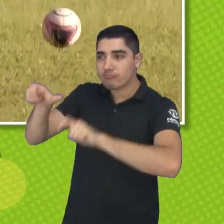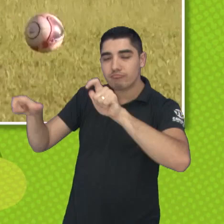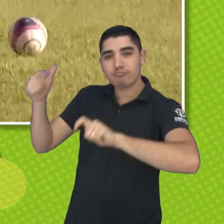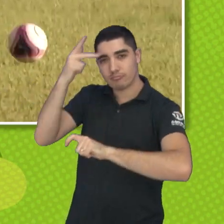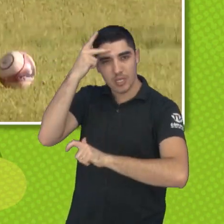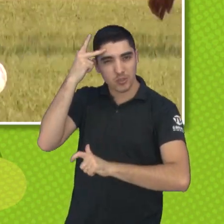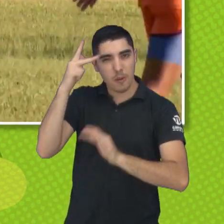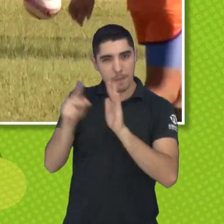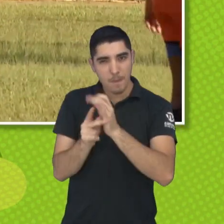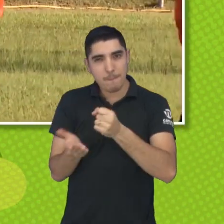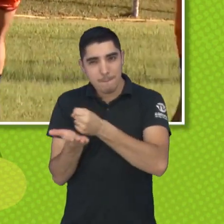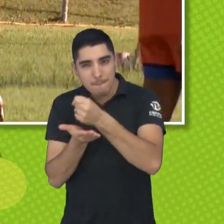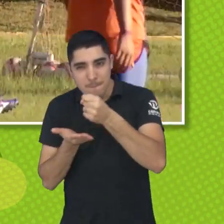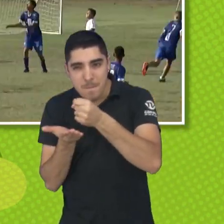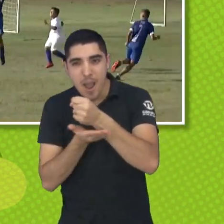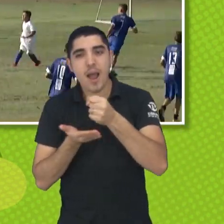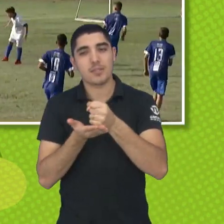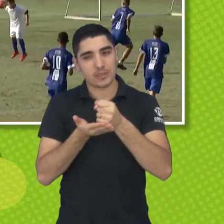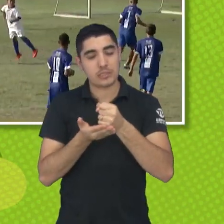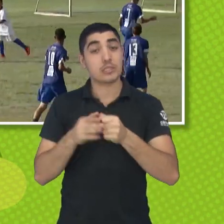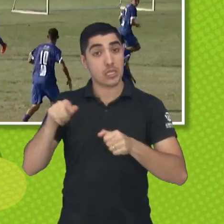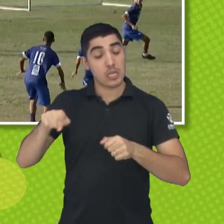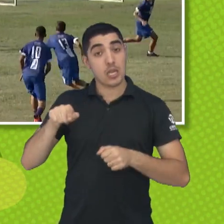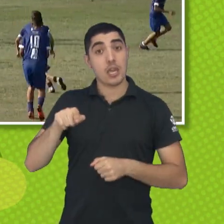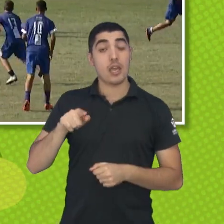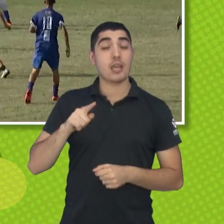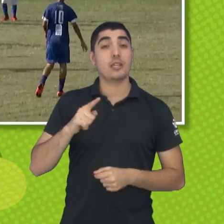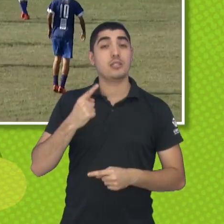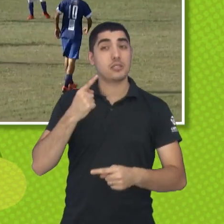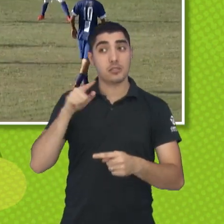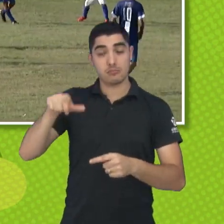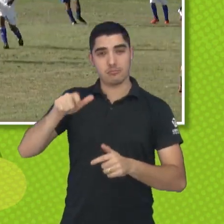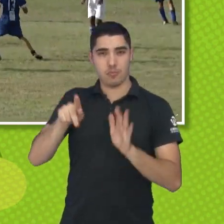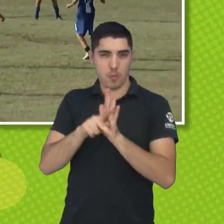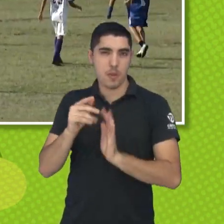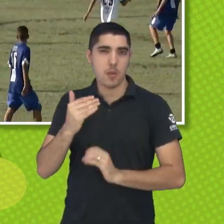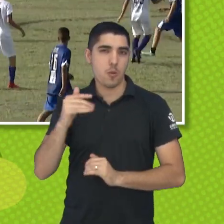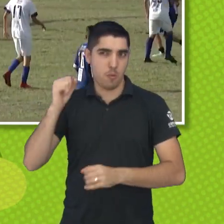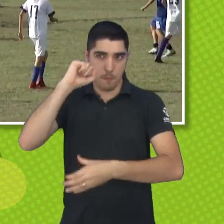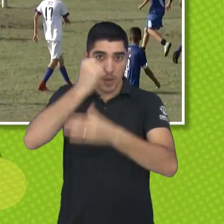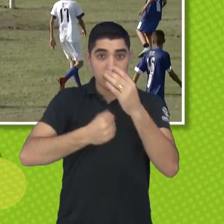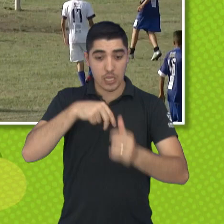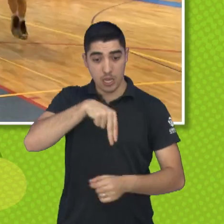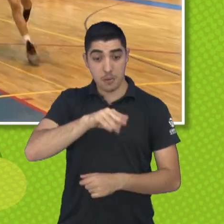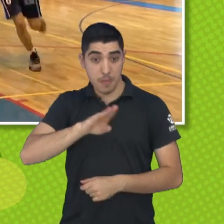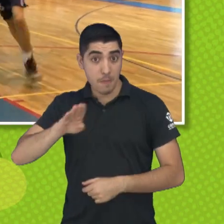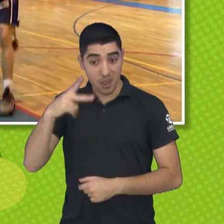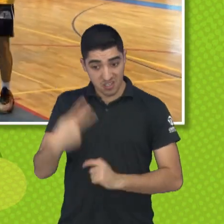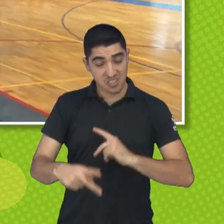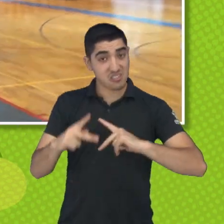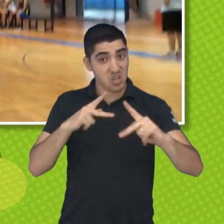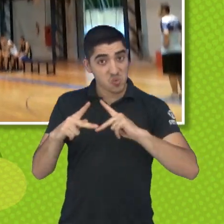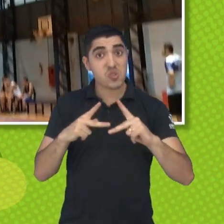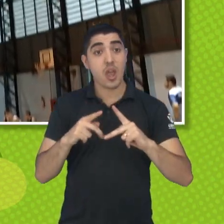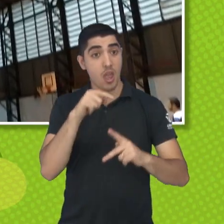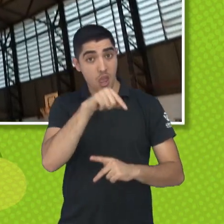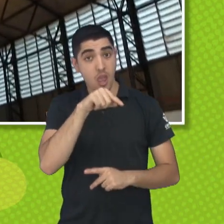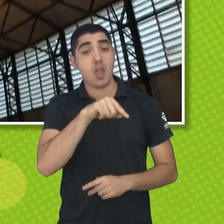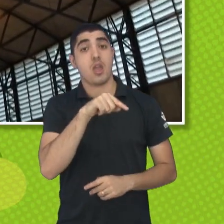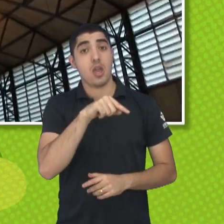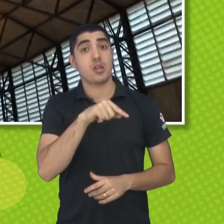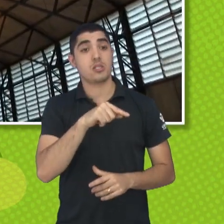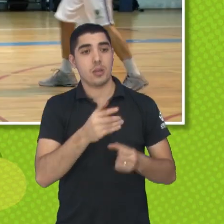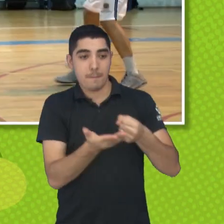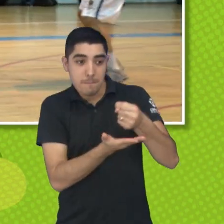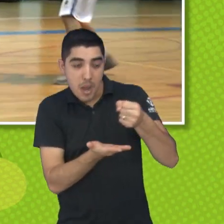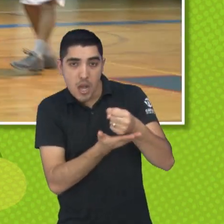de diversas modalidades, né? Falando até do basquete, o time do basquete da LDB de São José dos Campos é um grande, da